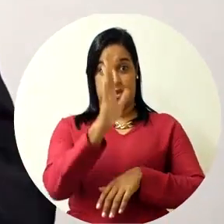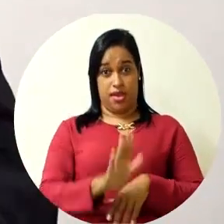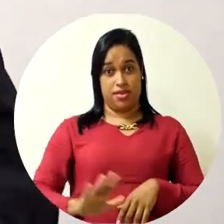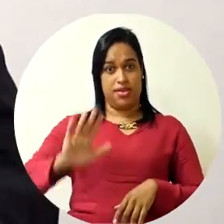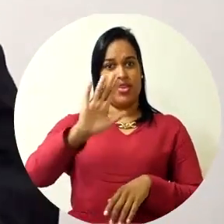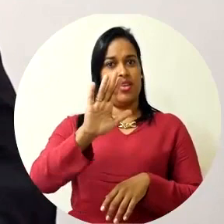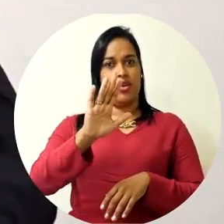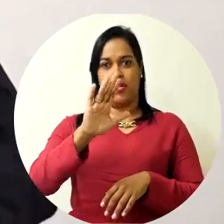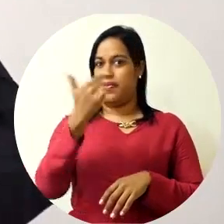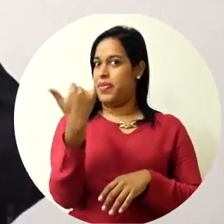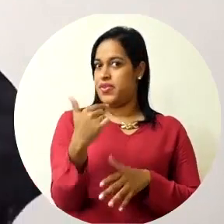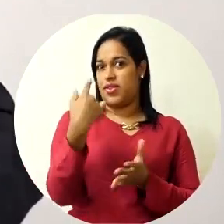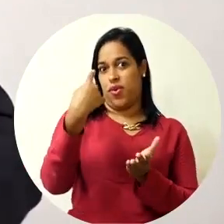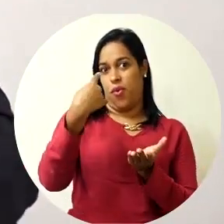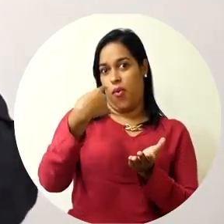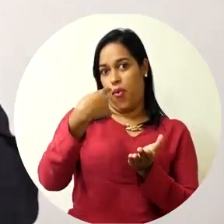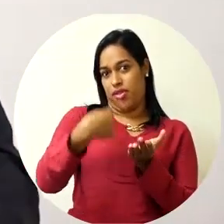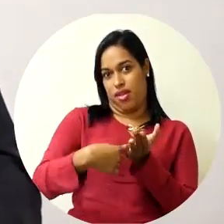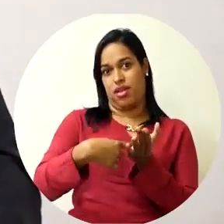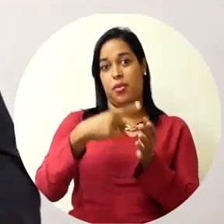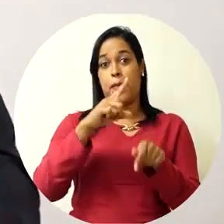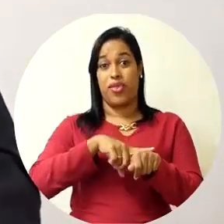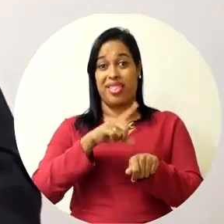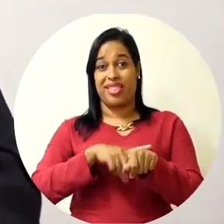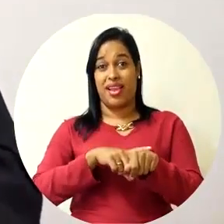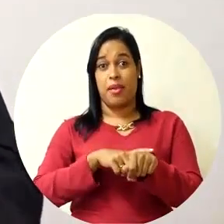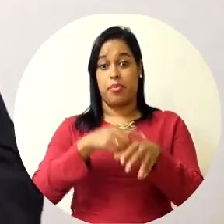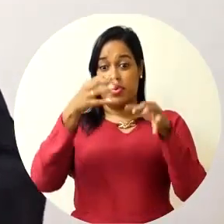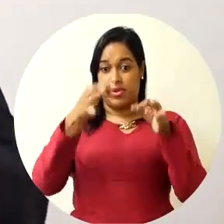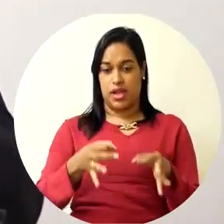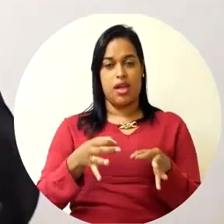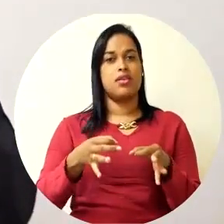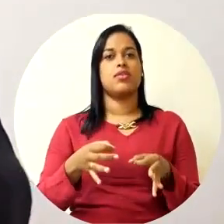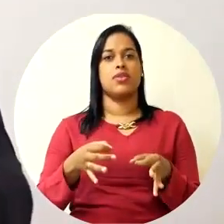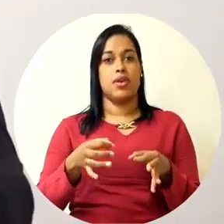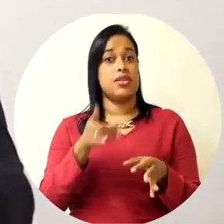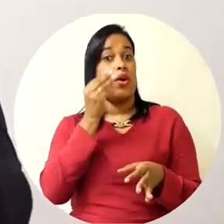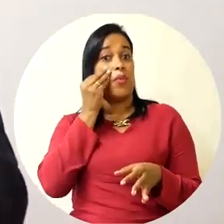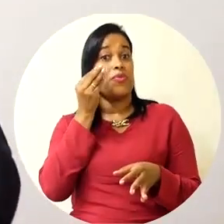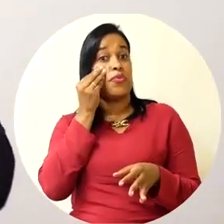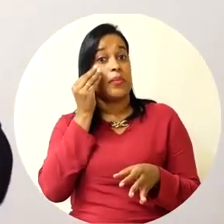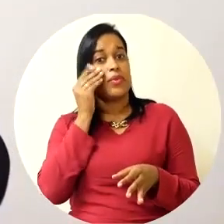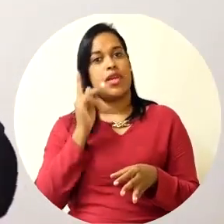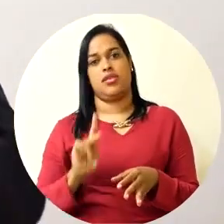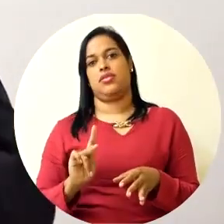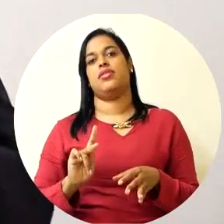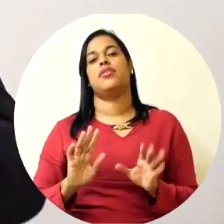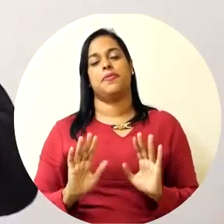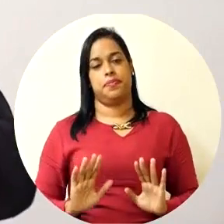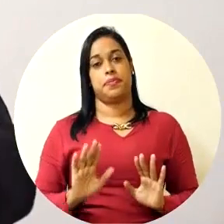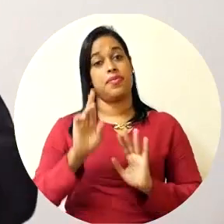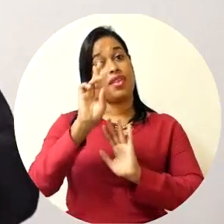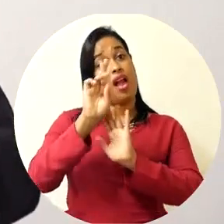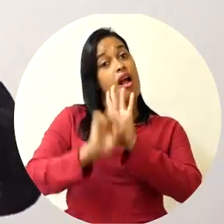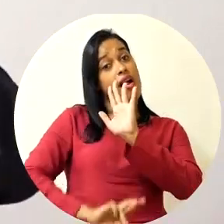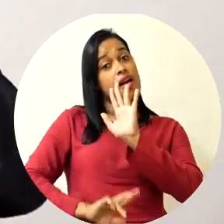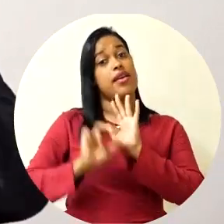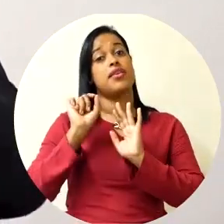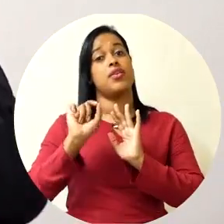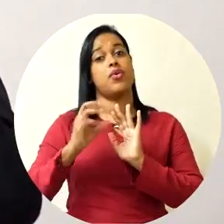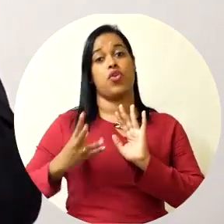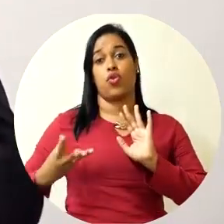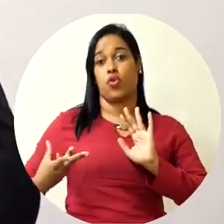No Brasil, não se faz um contrato por tempo determinado. Essa é uma espécie e essa é menor.